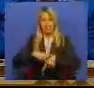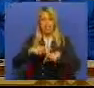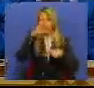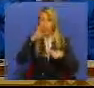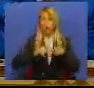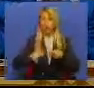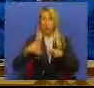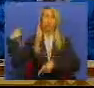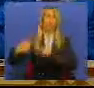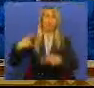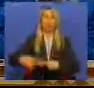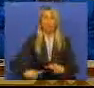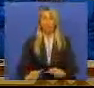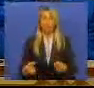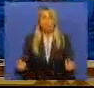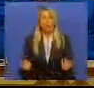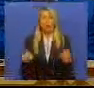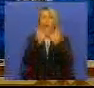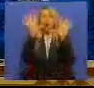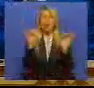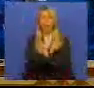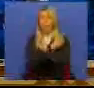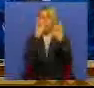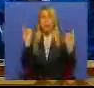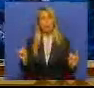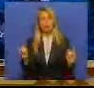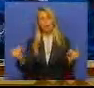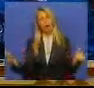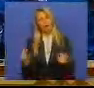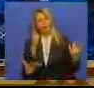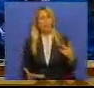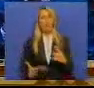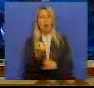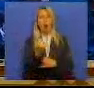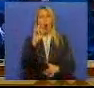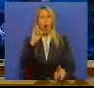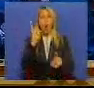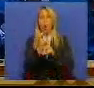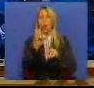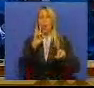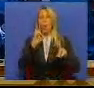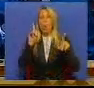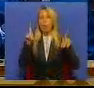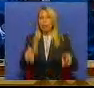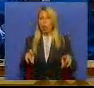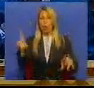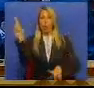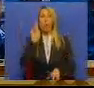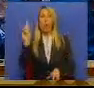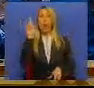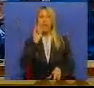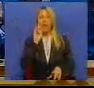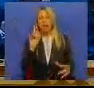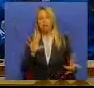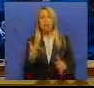É obviamente impossível conseguir um controlo de qualidade de cerca de